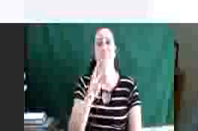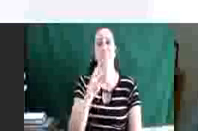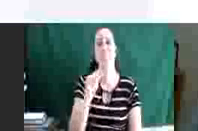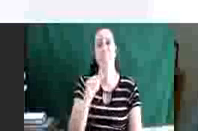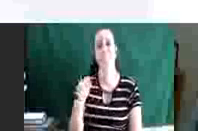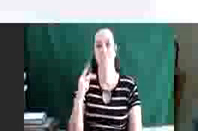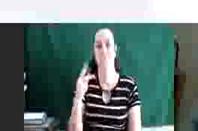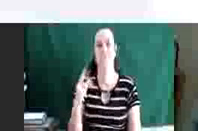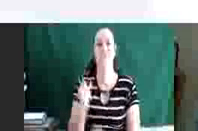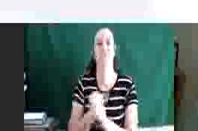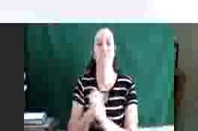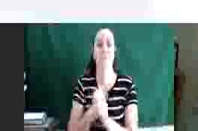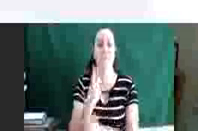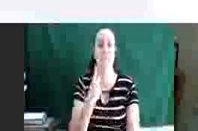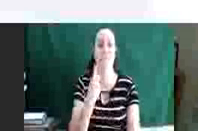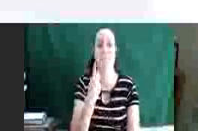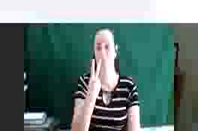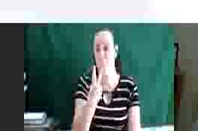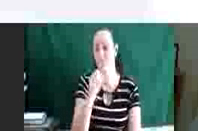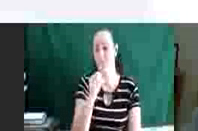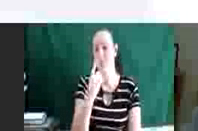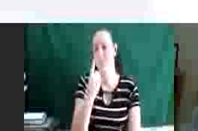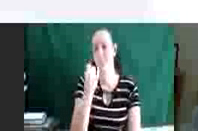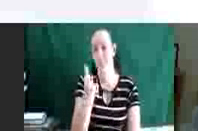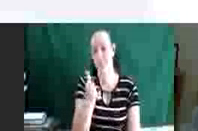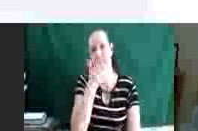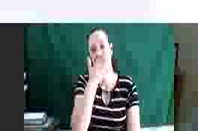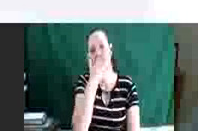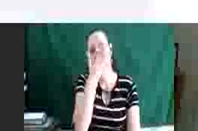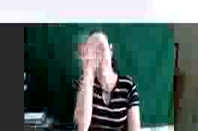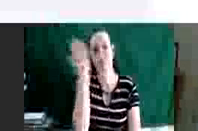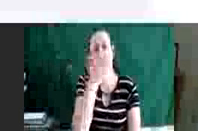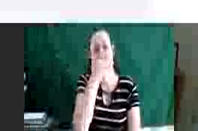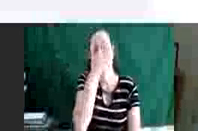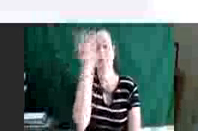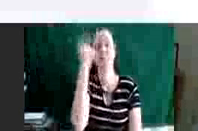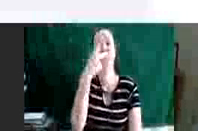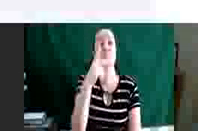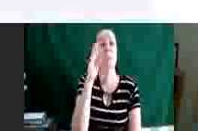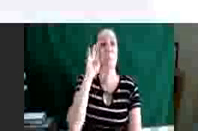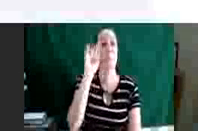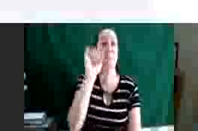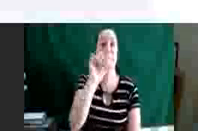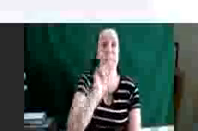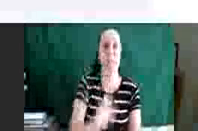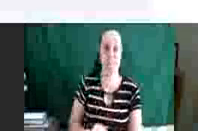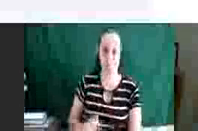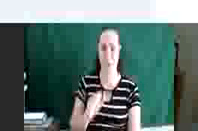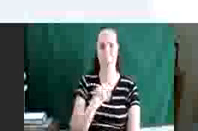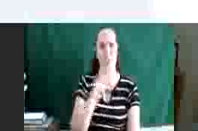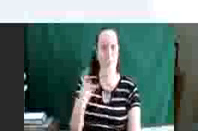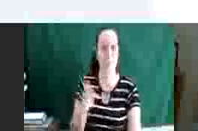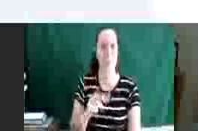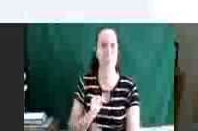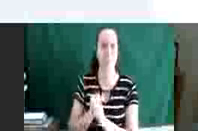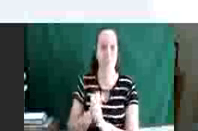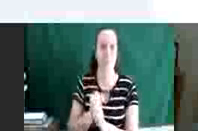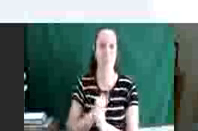vez de você usar uma ferramenta pronta, você pode fazer por exemplo, um board scanner em Python. Esse outro livro aqui também, do Justin Seitz, é muito